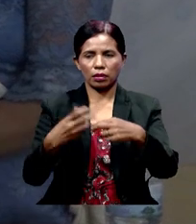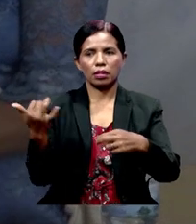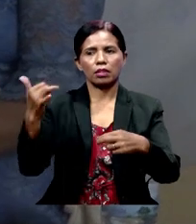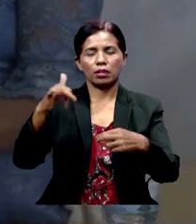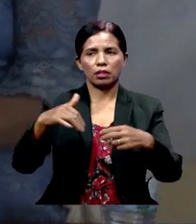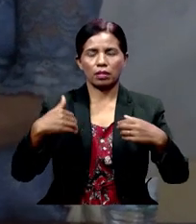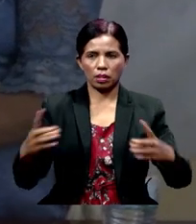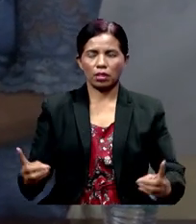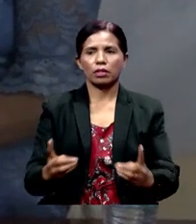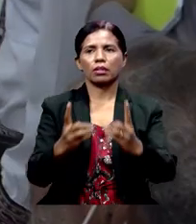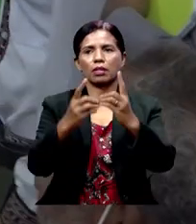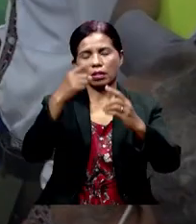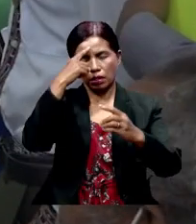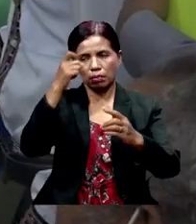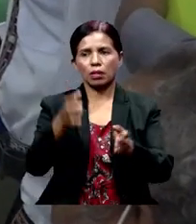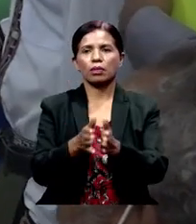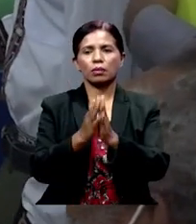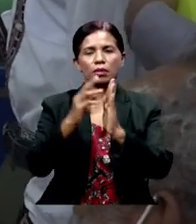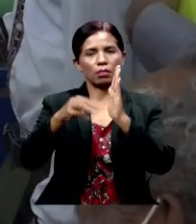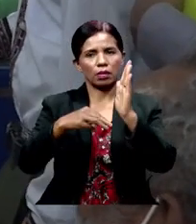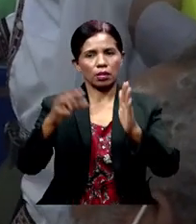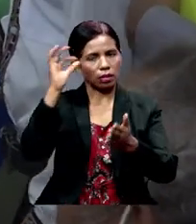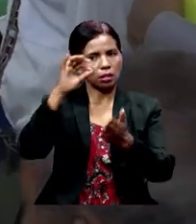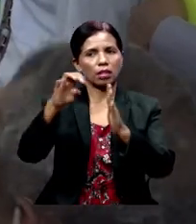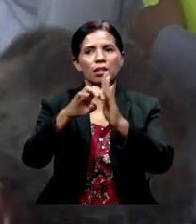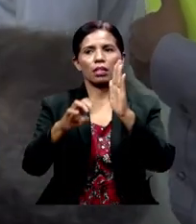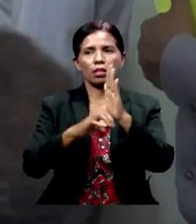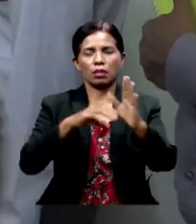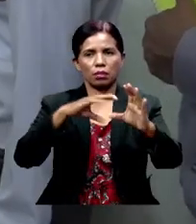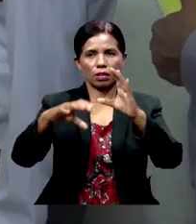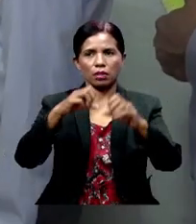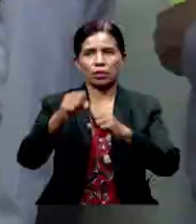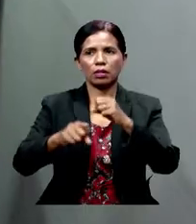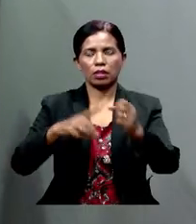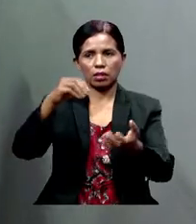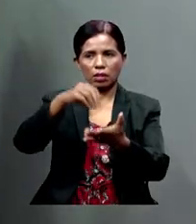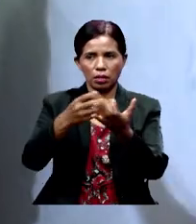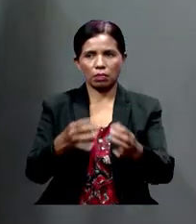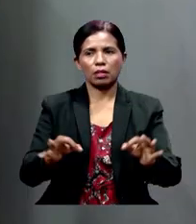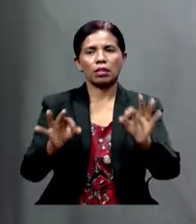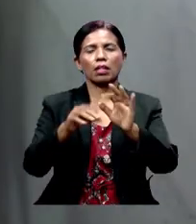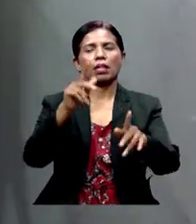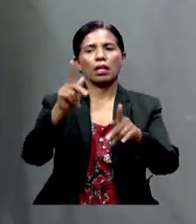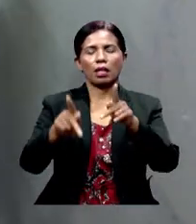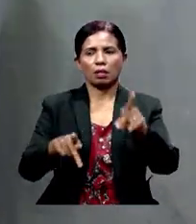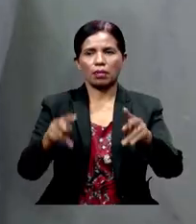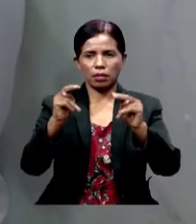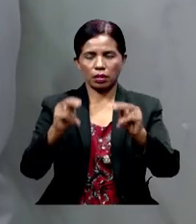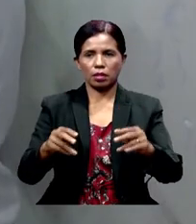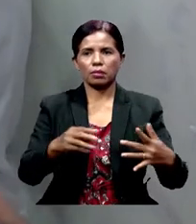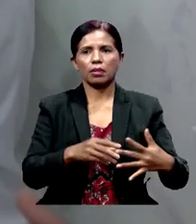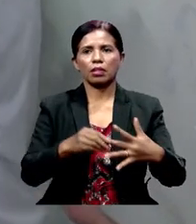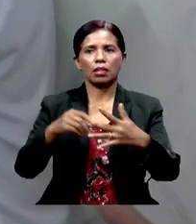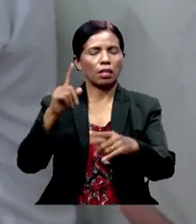Nessira enfrenta. Também em Rússia, Media, no secretário de Estado de Comunicação Social, a total importância da EMA ou necessidade especial, Sira, do Nela